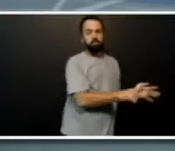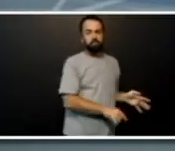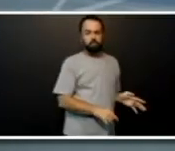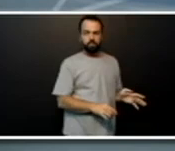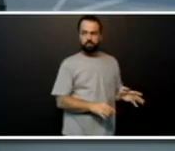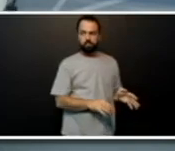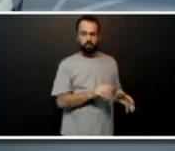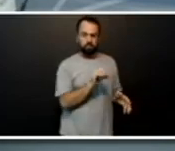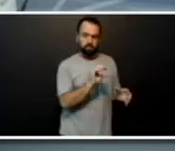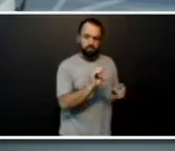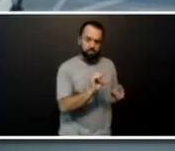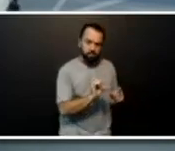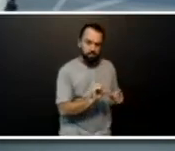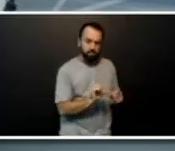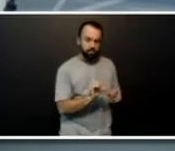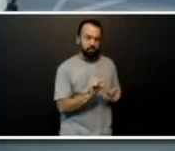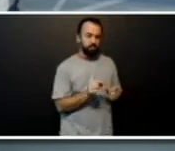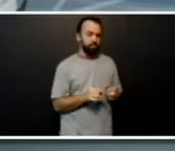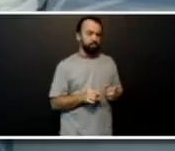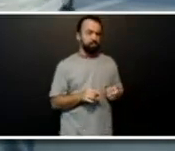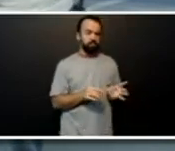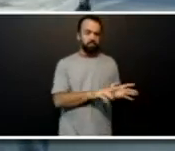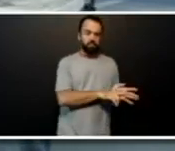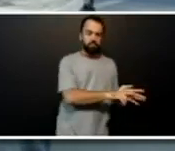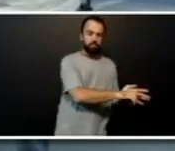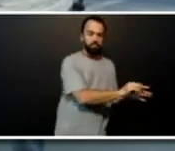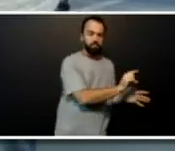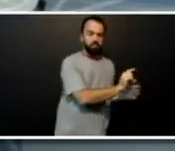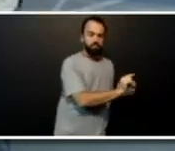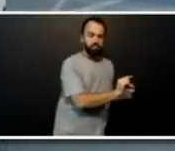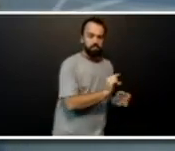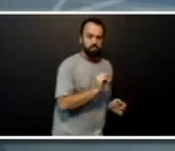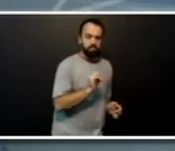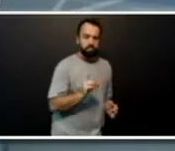lá, menor é o número.